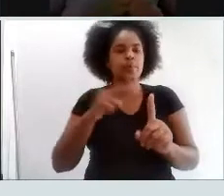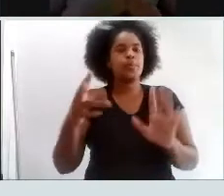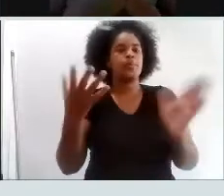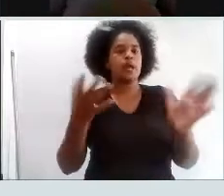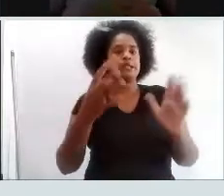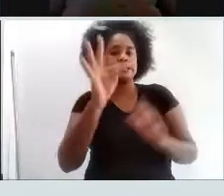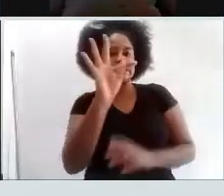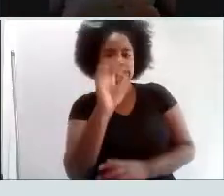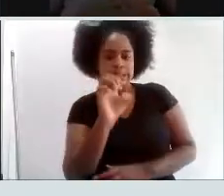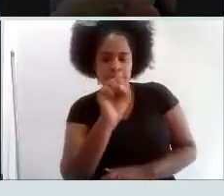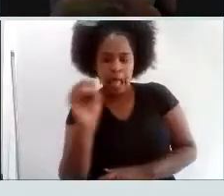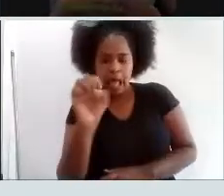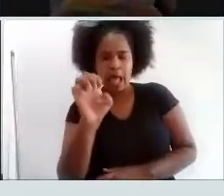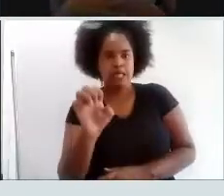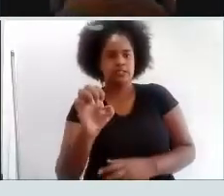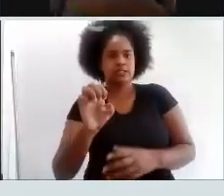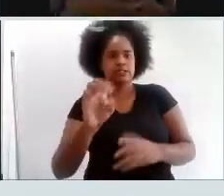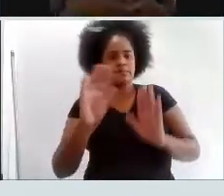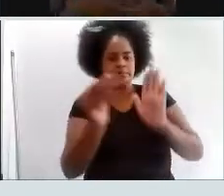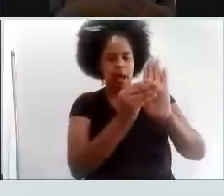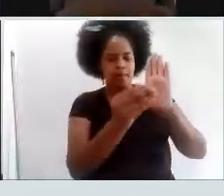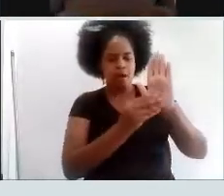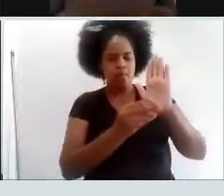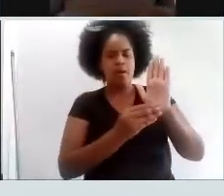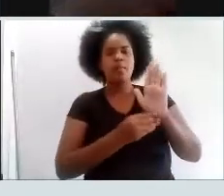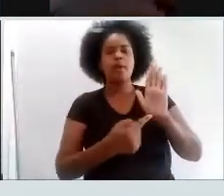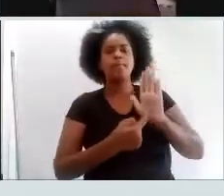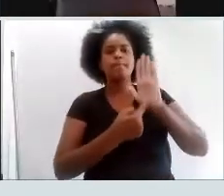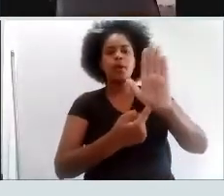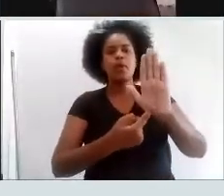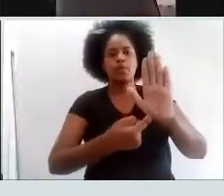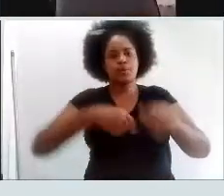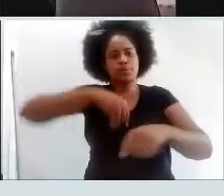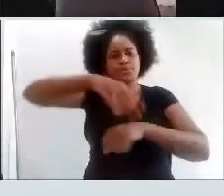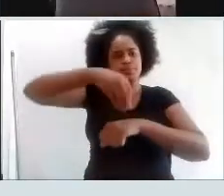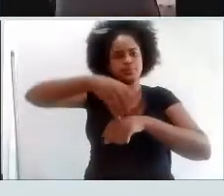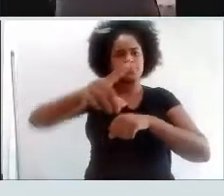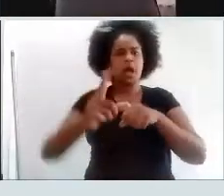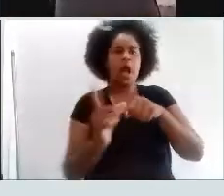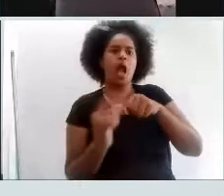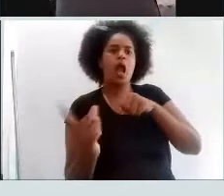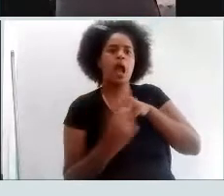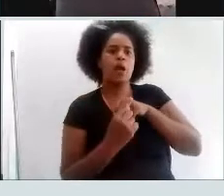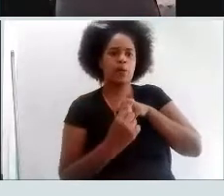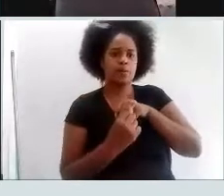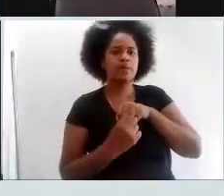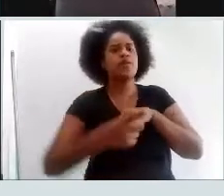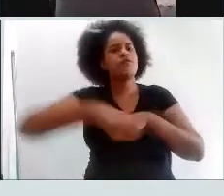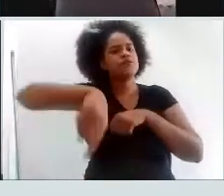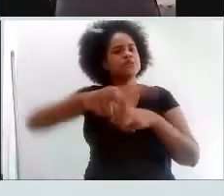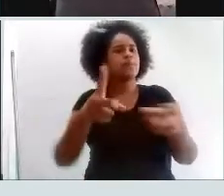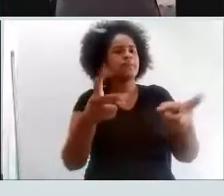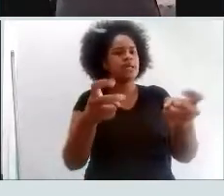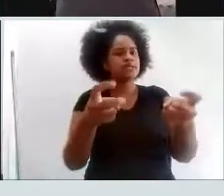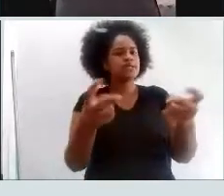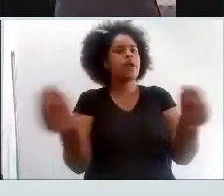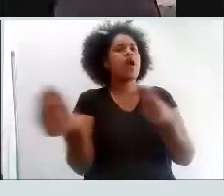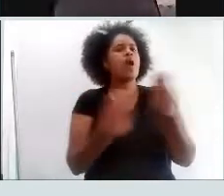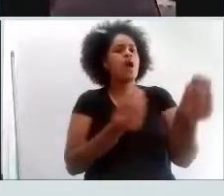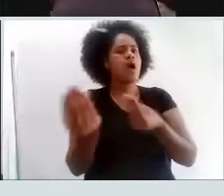vou explicar, me debruçar mais sobre esse ponto da tese, e vocês vão perceber como a gente vai